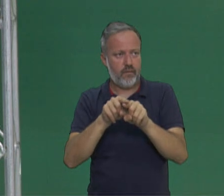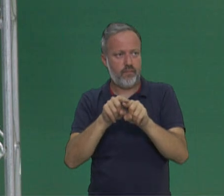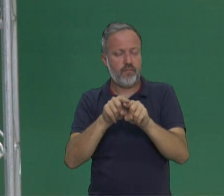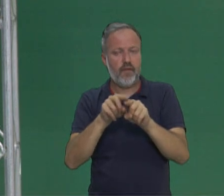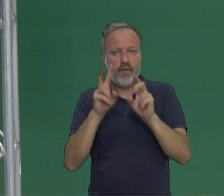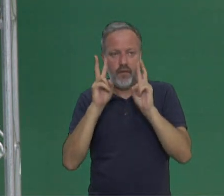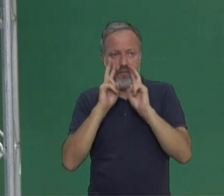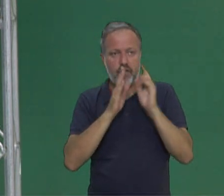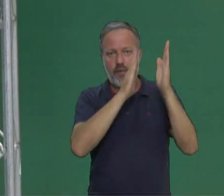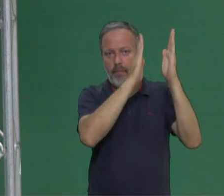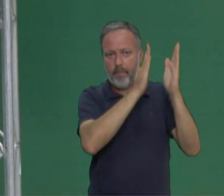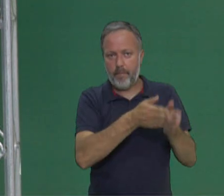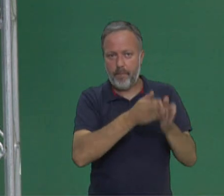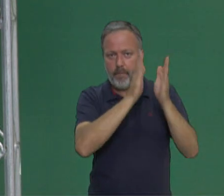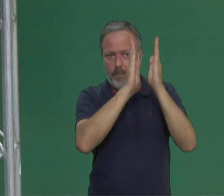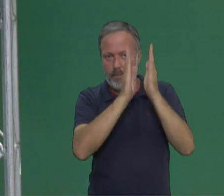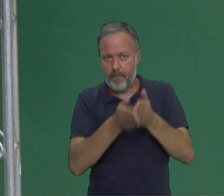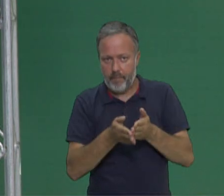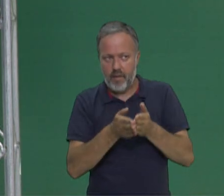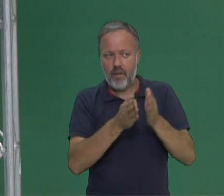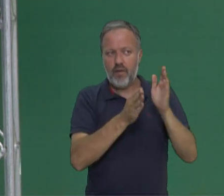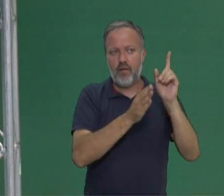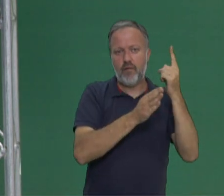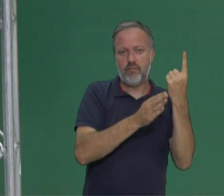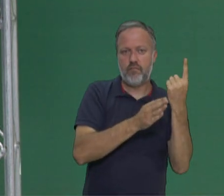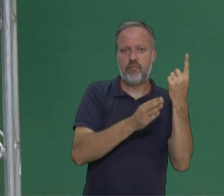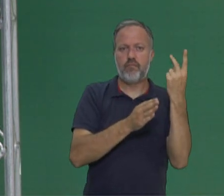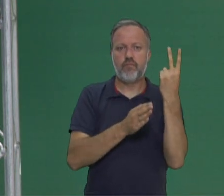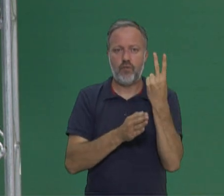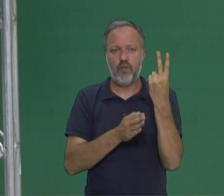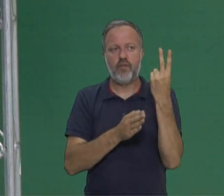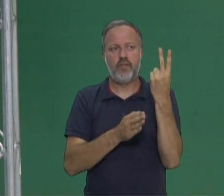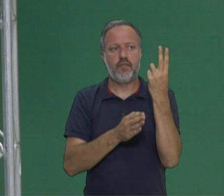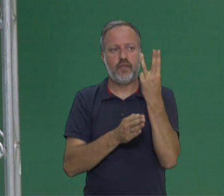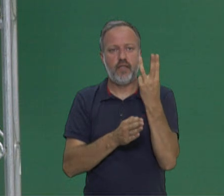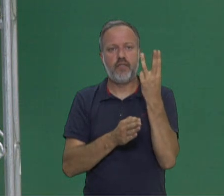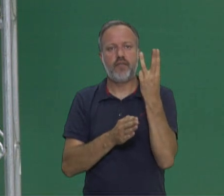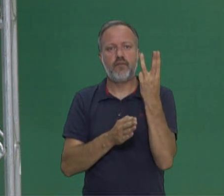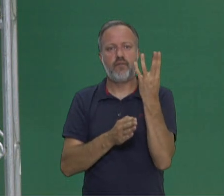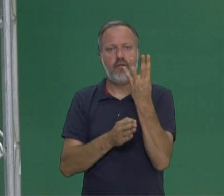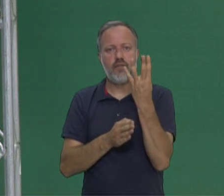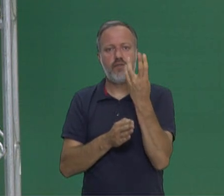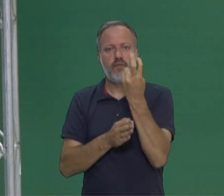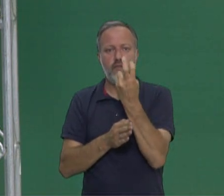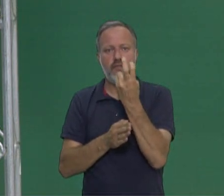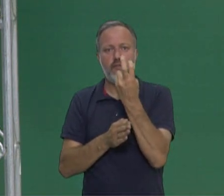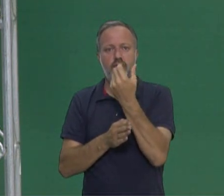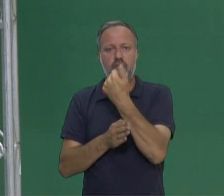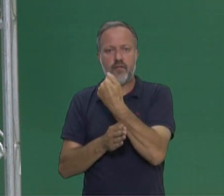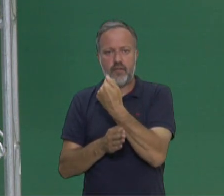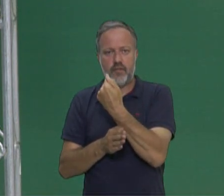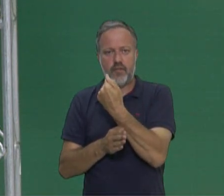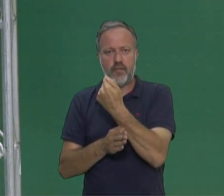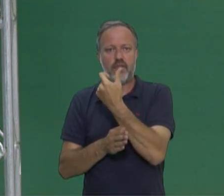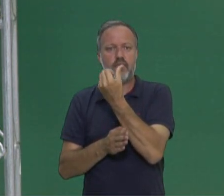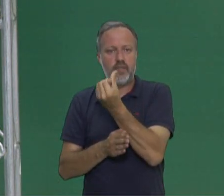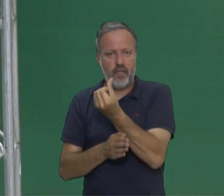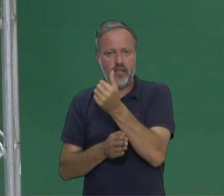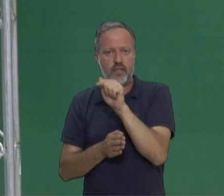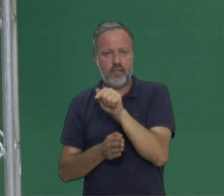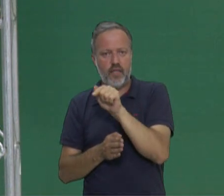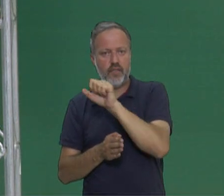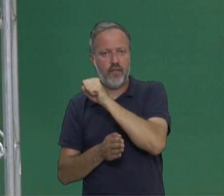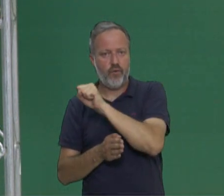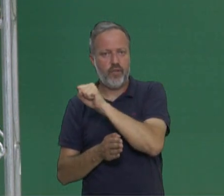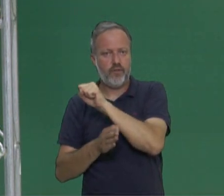está aqui tem 2, quem está aqui tem 3, 4, 5, 6, 7 e 8 elétrons na última camada. Aqui no meio muda um pouco o comportamento.